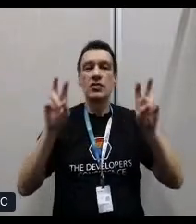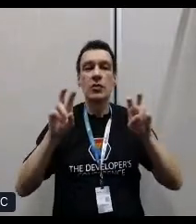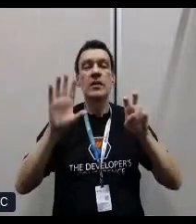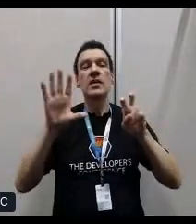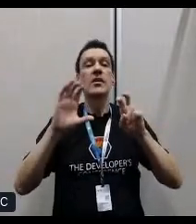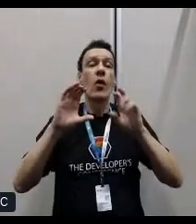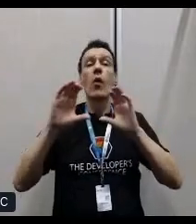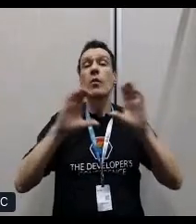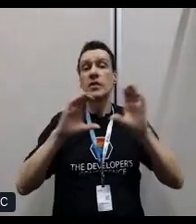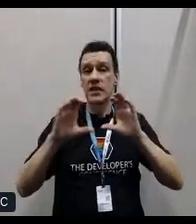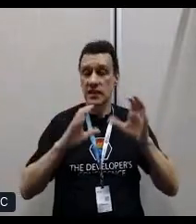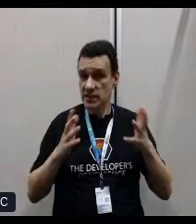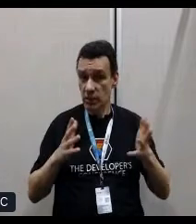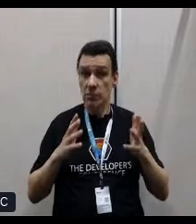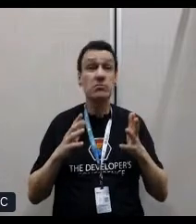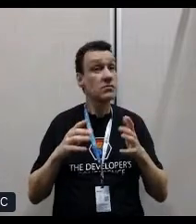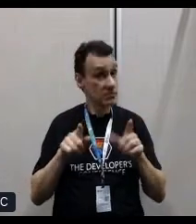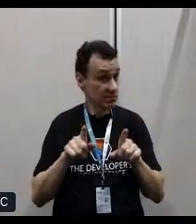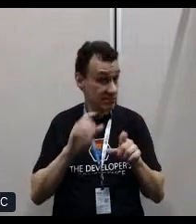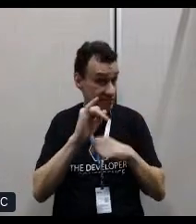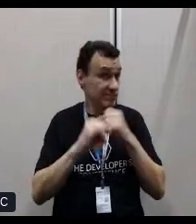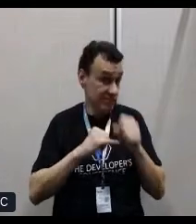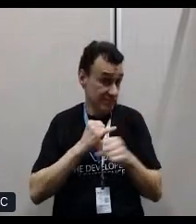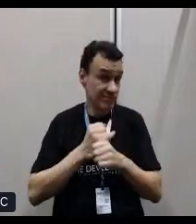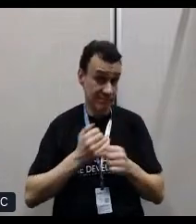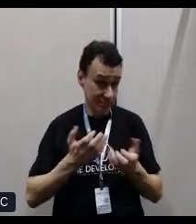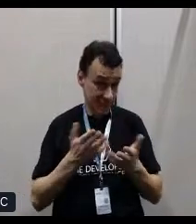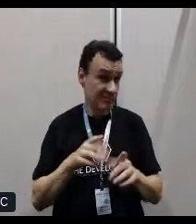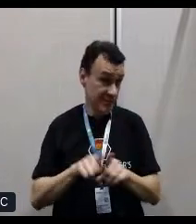né, o que inclui a internet. E quando a gente fala sobre a internet,